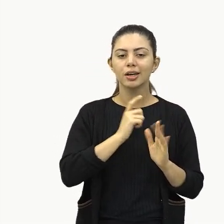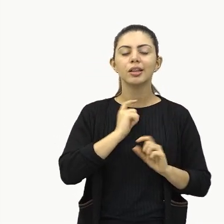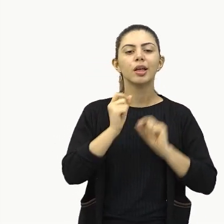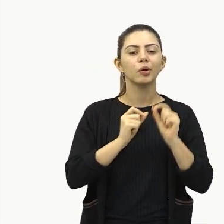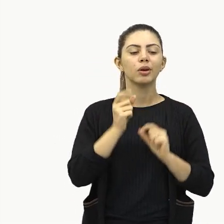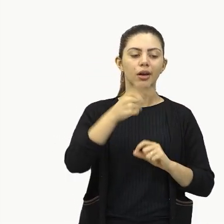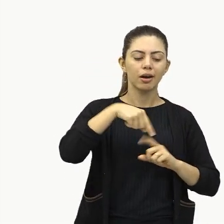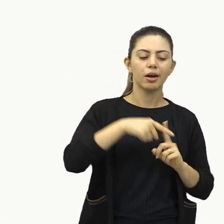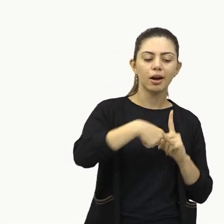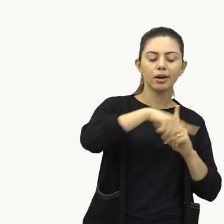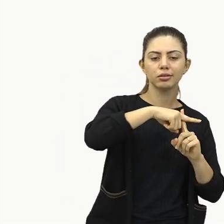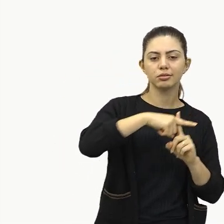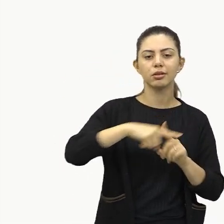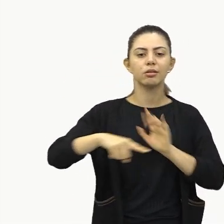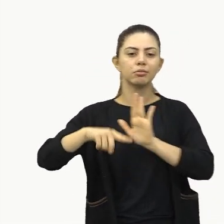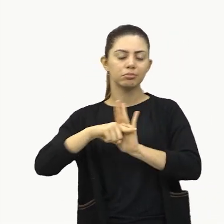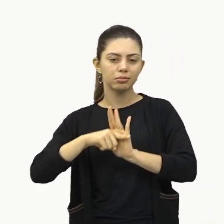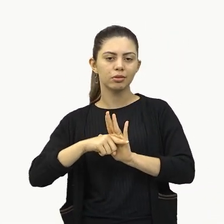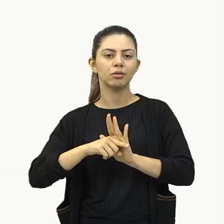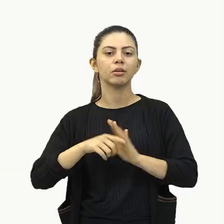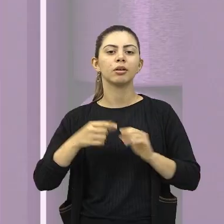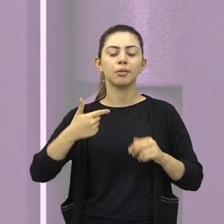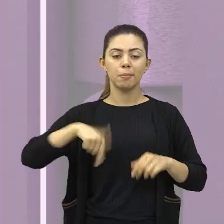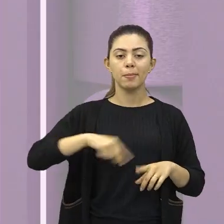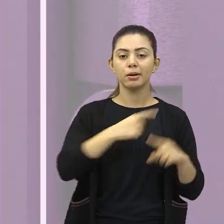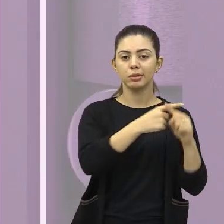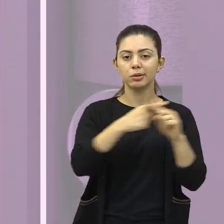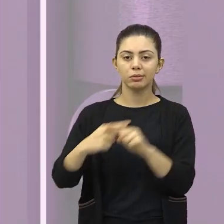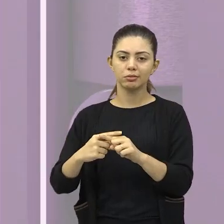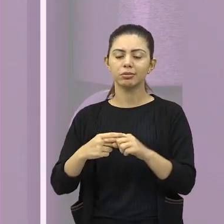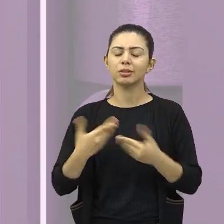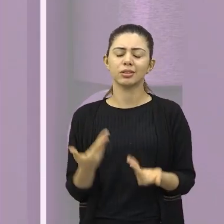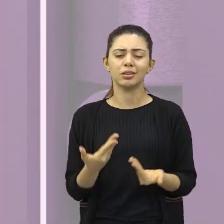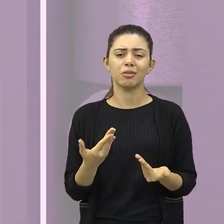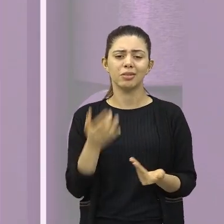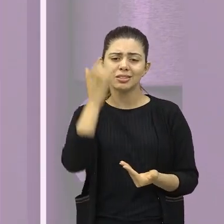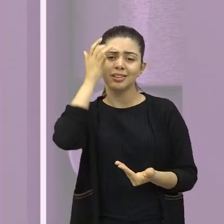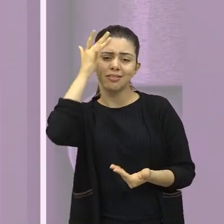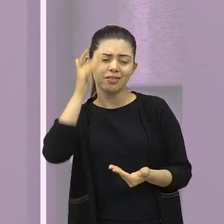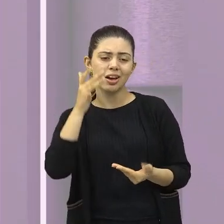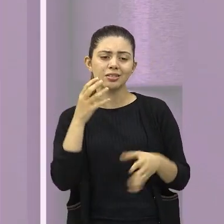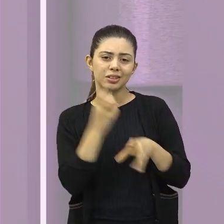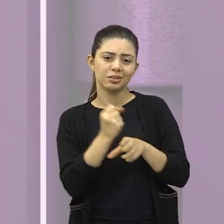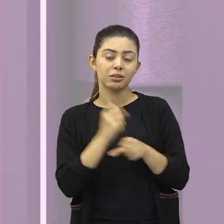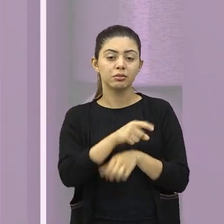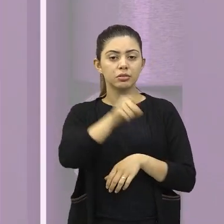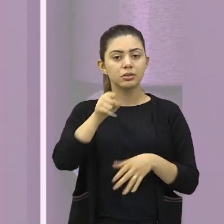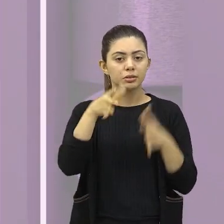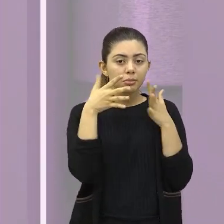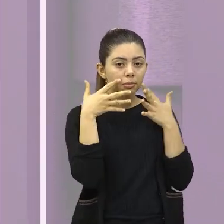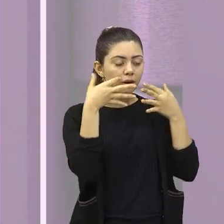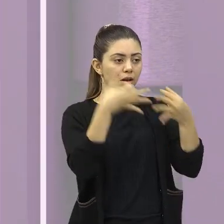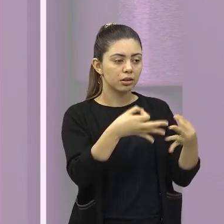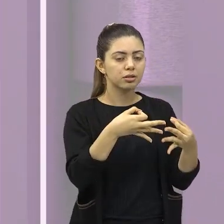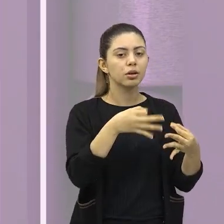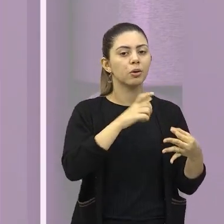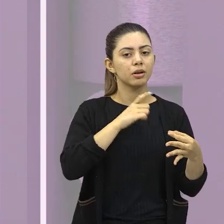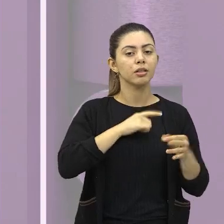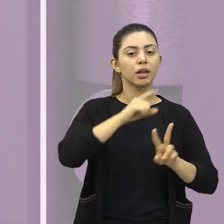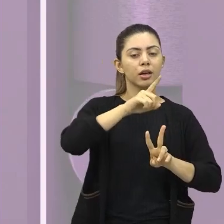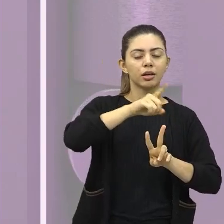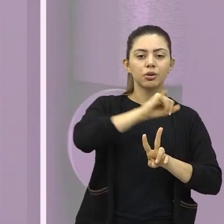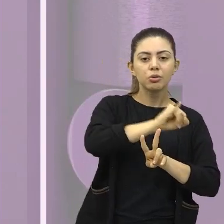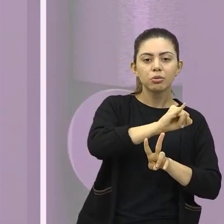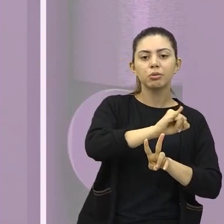adição, subtração e multiplicação de radicais, a dificuldade vai ser mínima, ok? Só estejam atentos ali ao índice